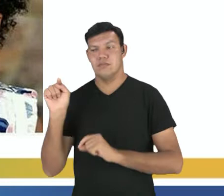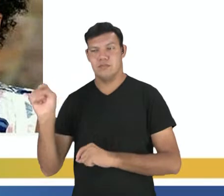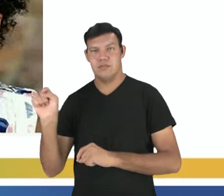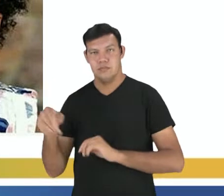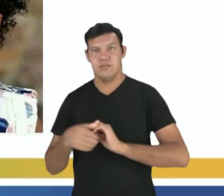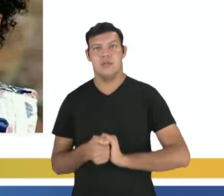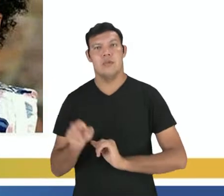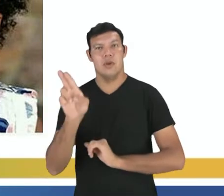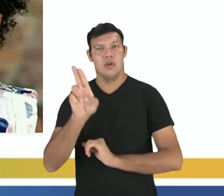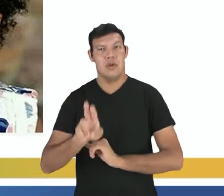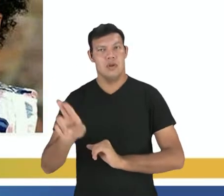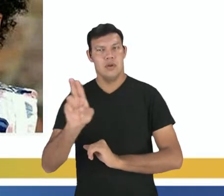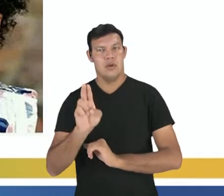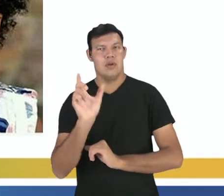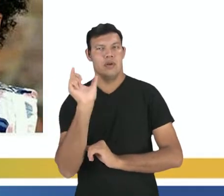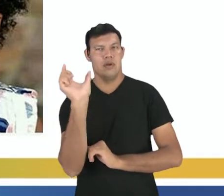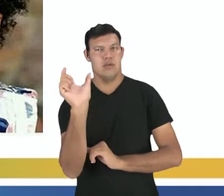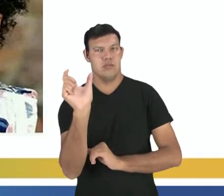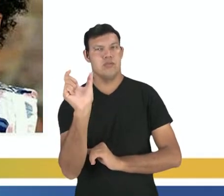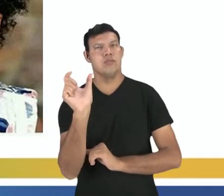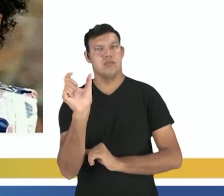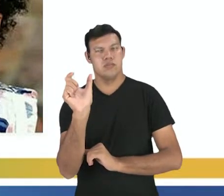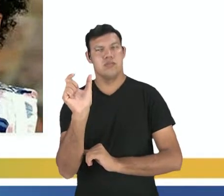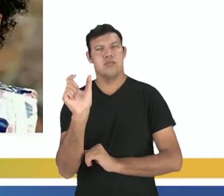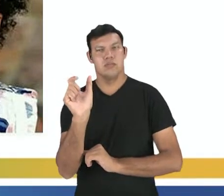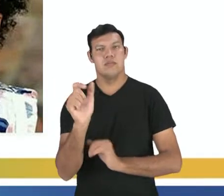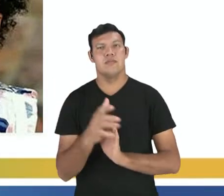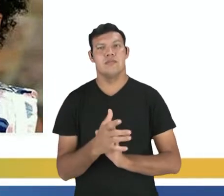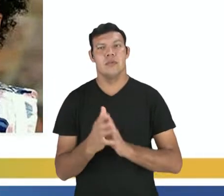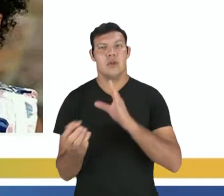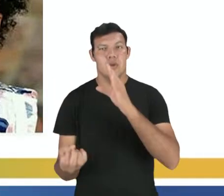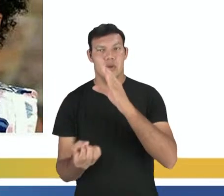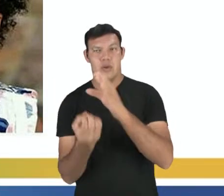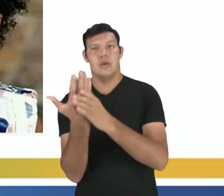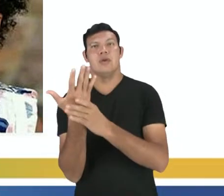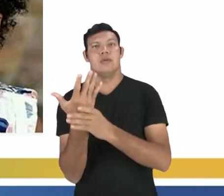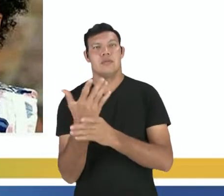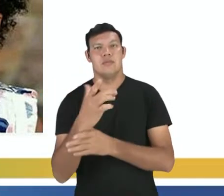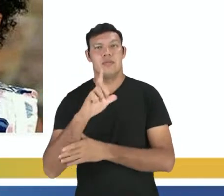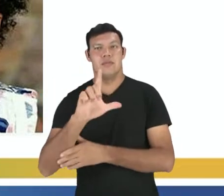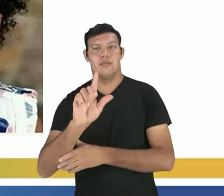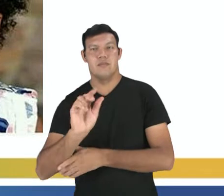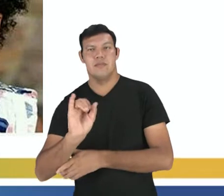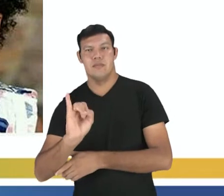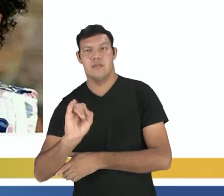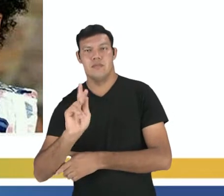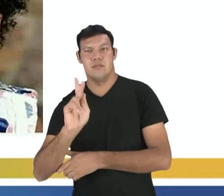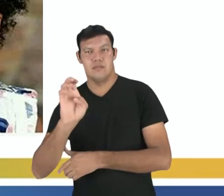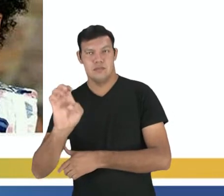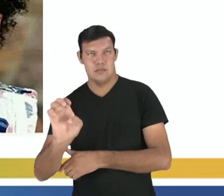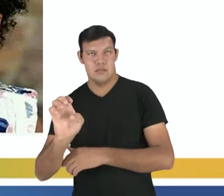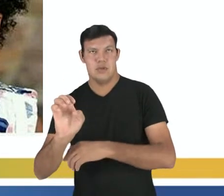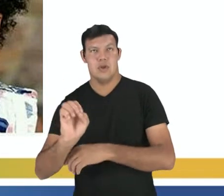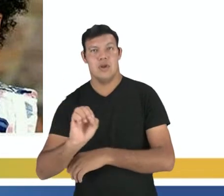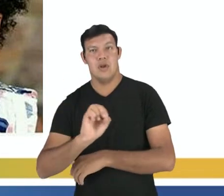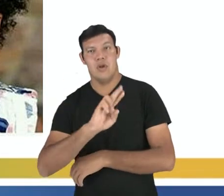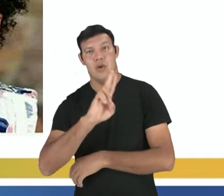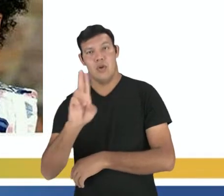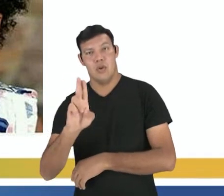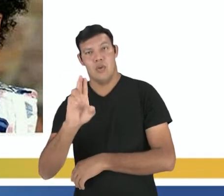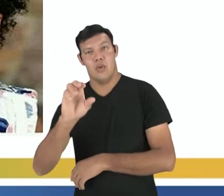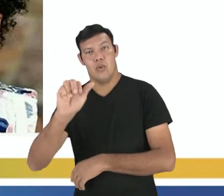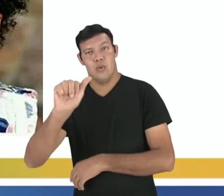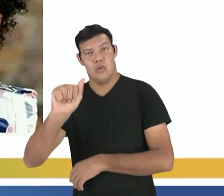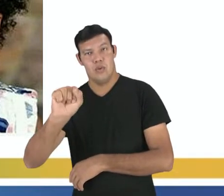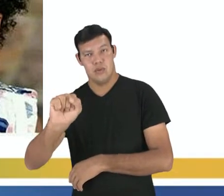simile usa palavras geralmente formadas com like ou as. Então, sempre